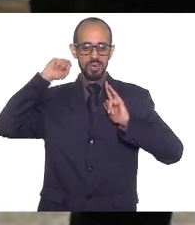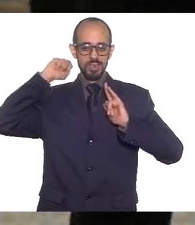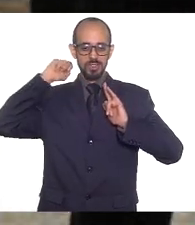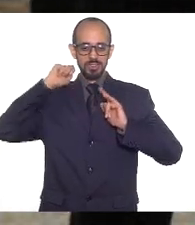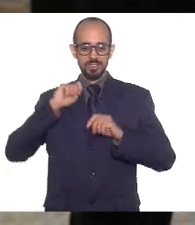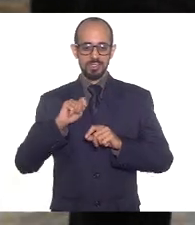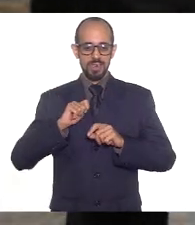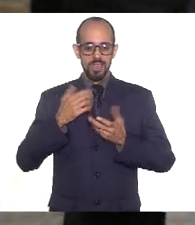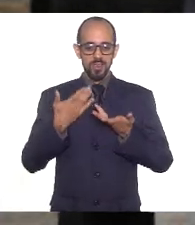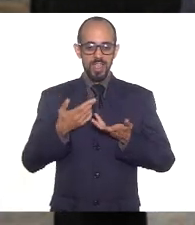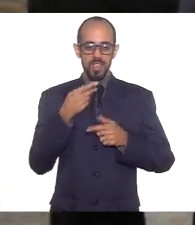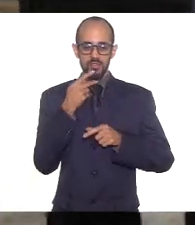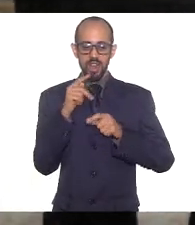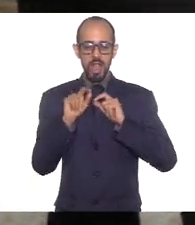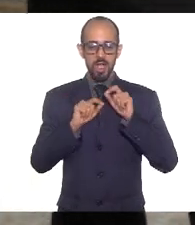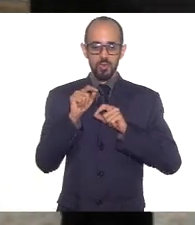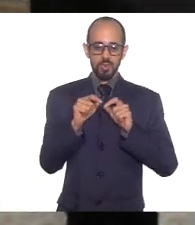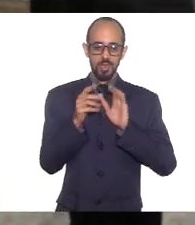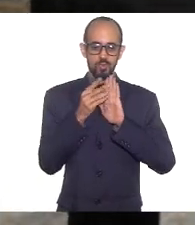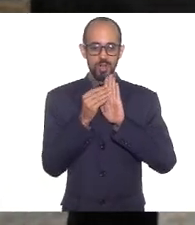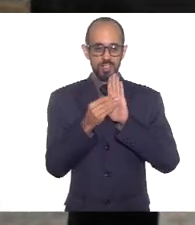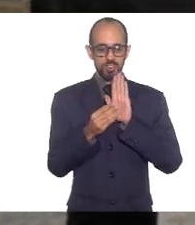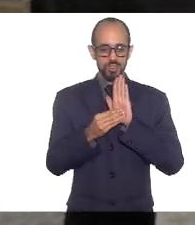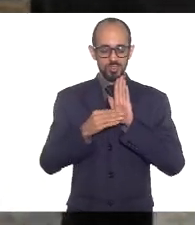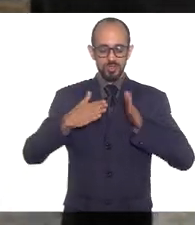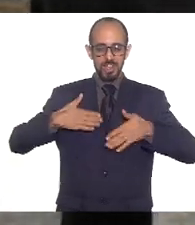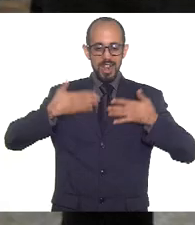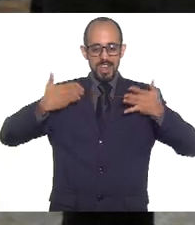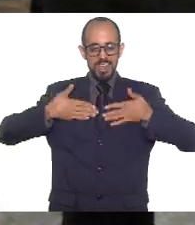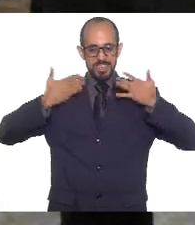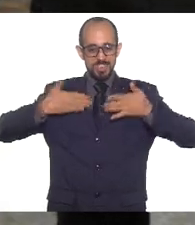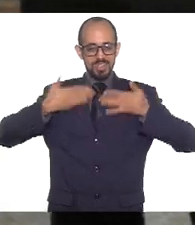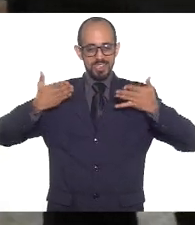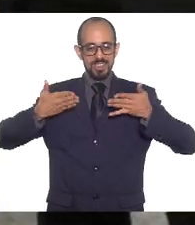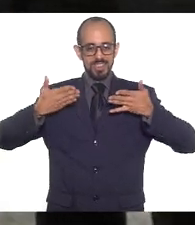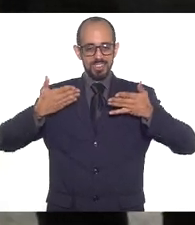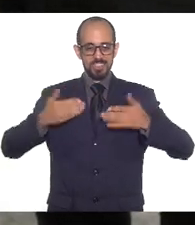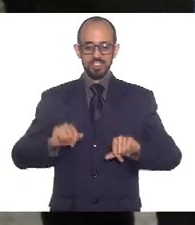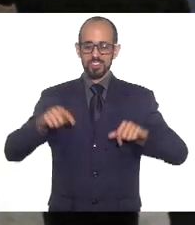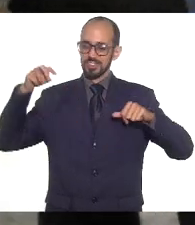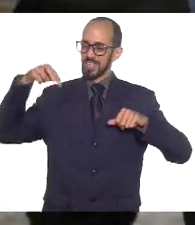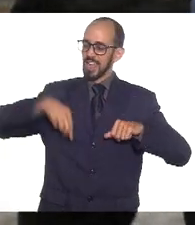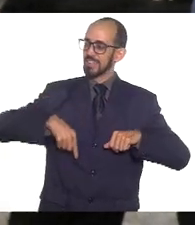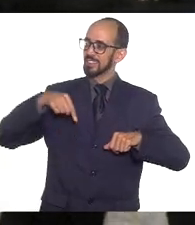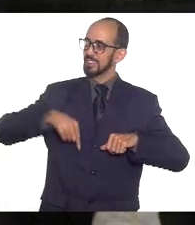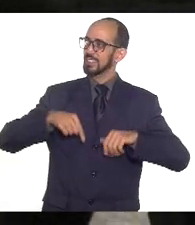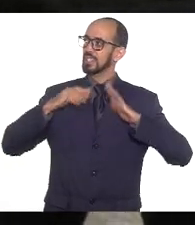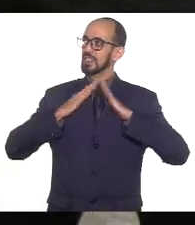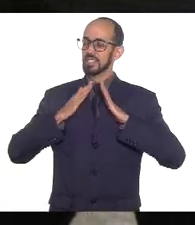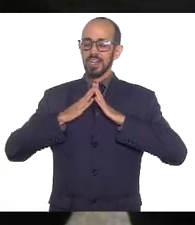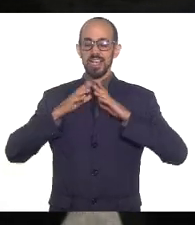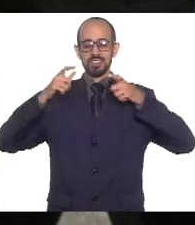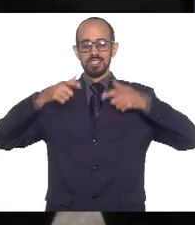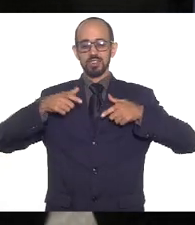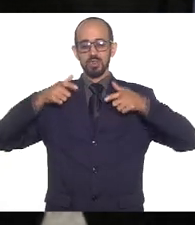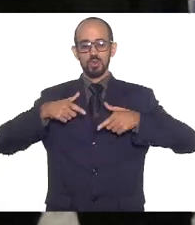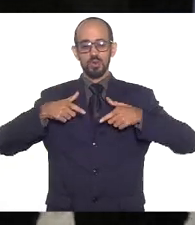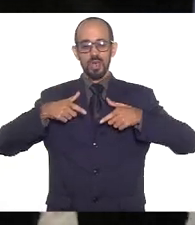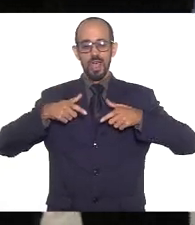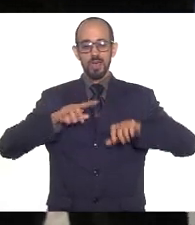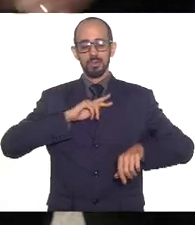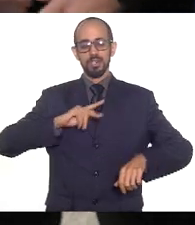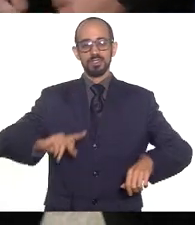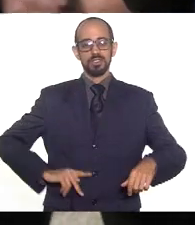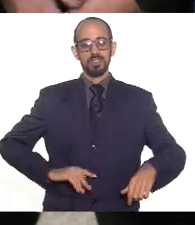eu queria deixar registrado o seu presidente alegria de ter nesta casa neste lugar ter